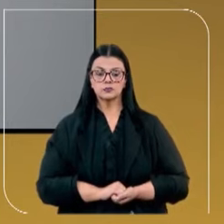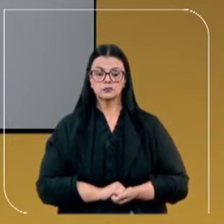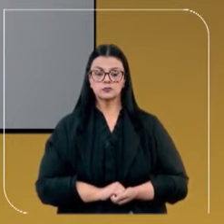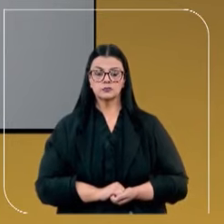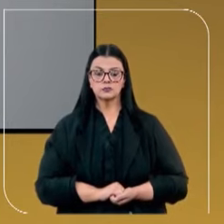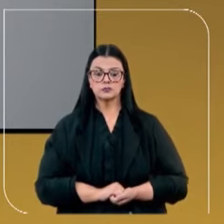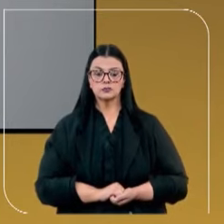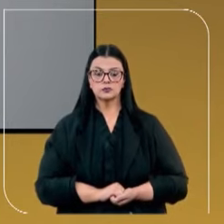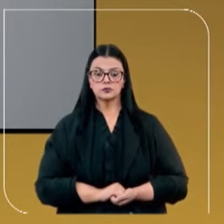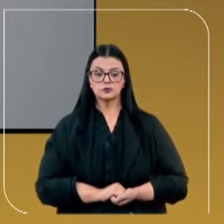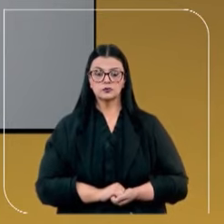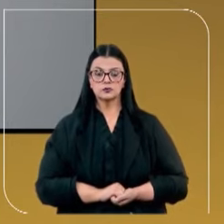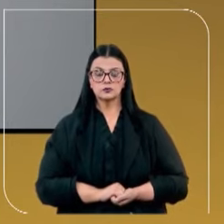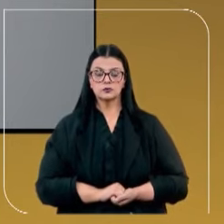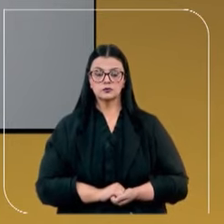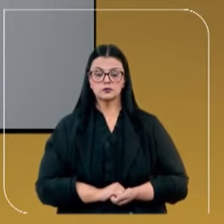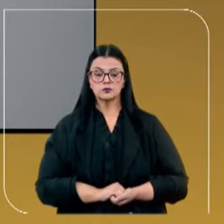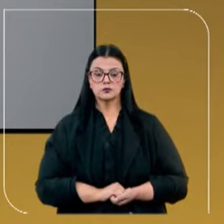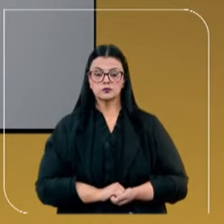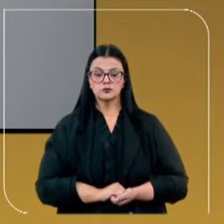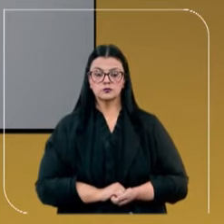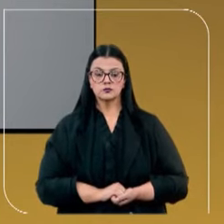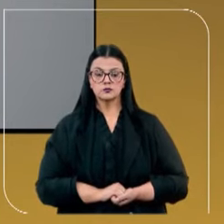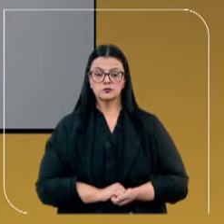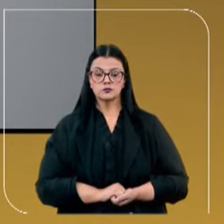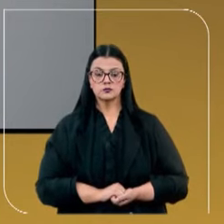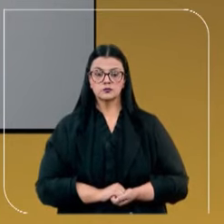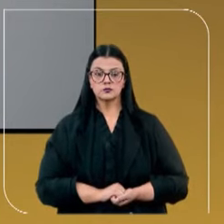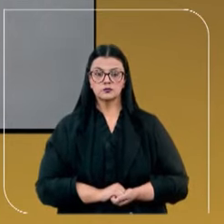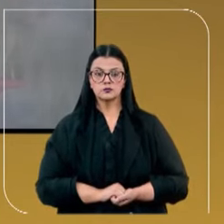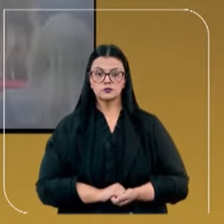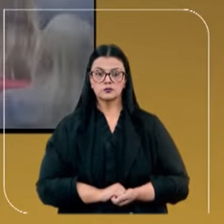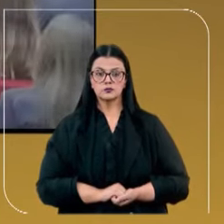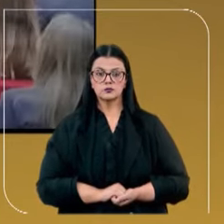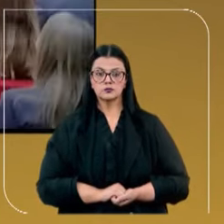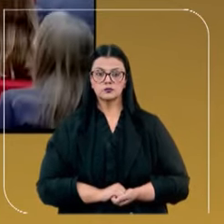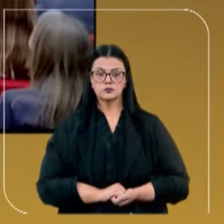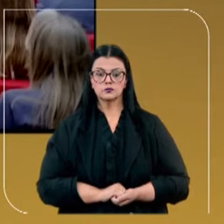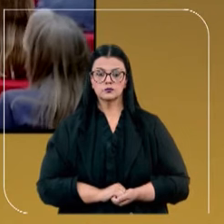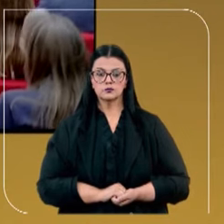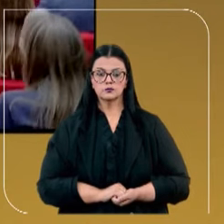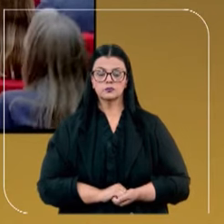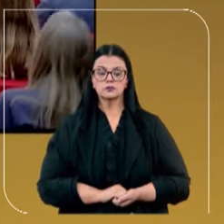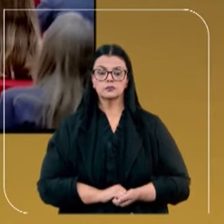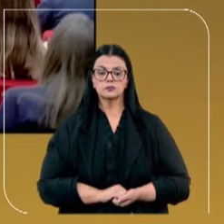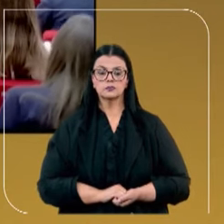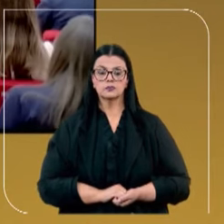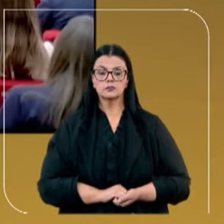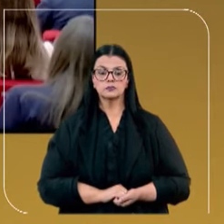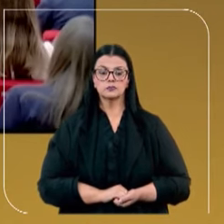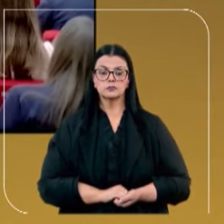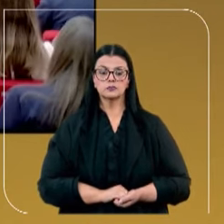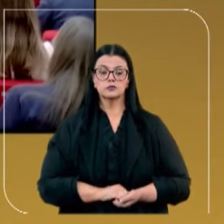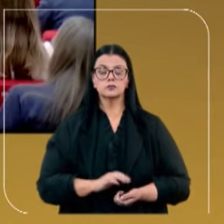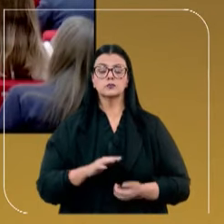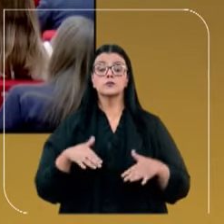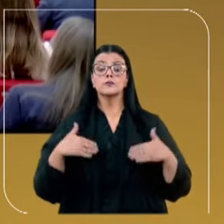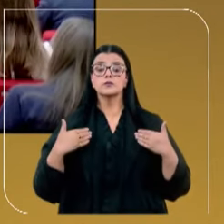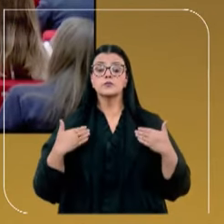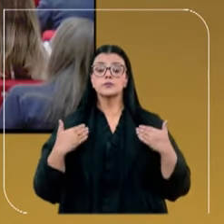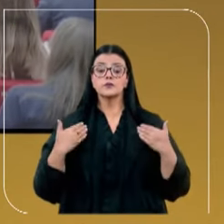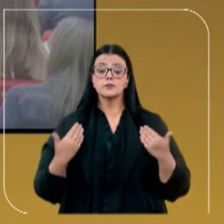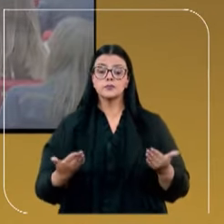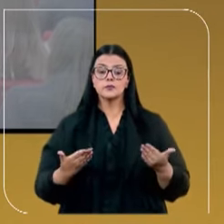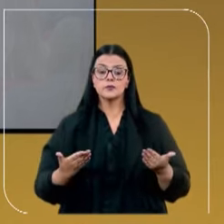o agradecimento que todos nós fazemos à Vossa Excelência. Vai sentir saudade. Aliás, já está sentindo saudade, porque hoje, em vez de